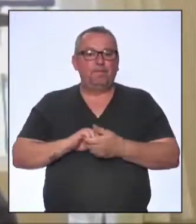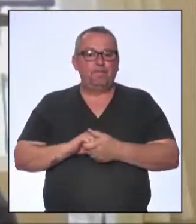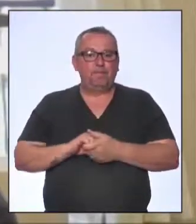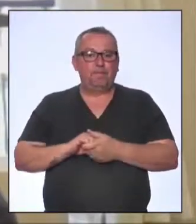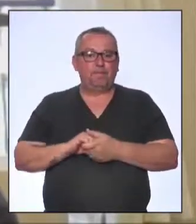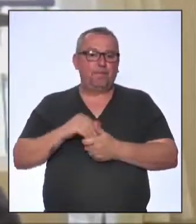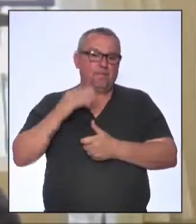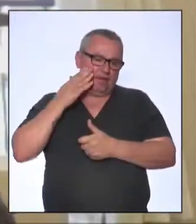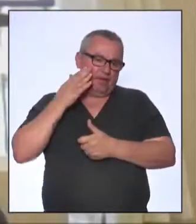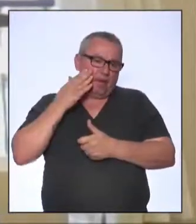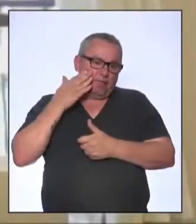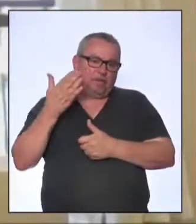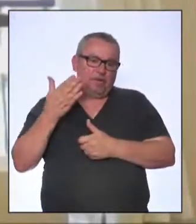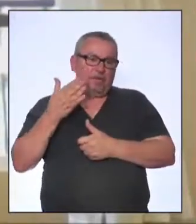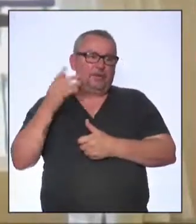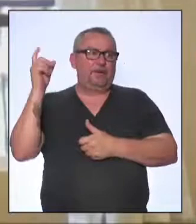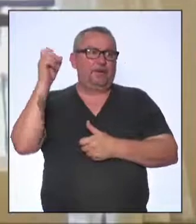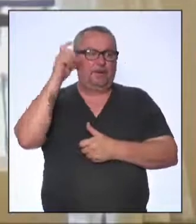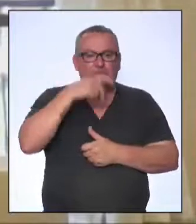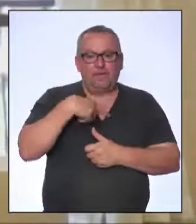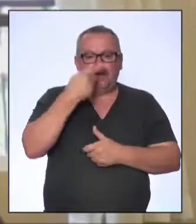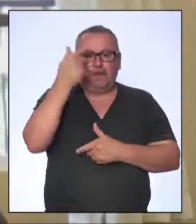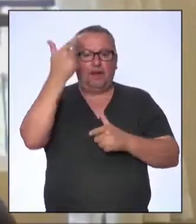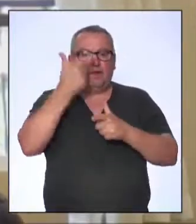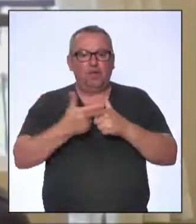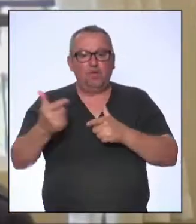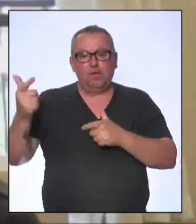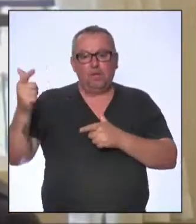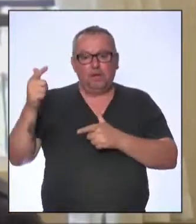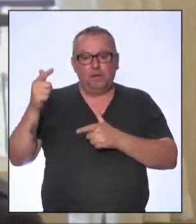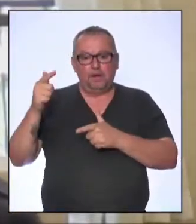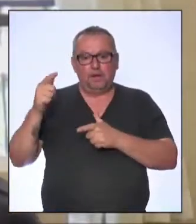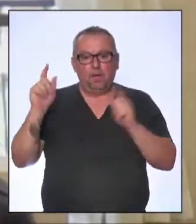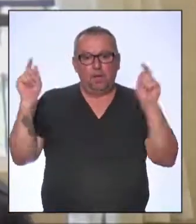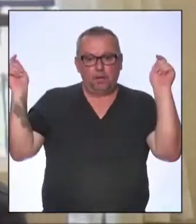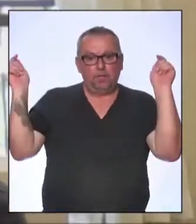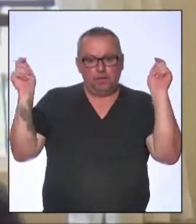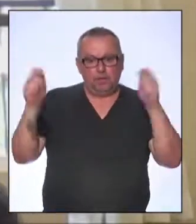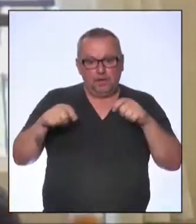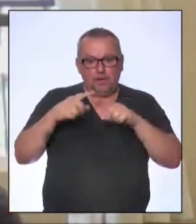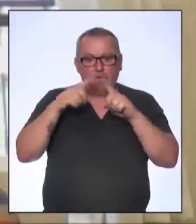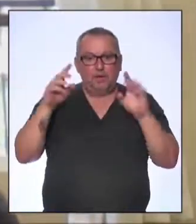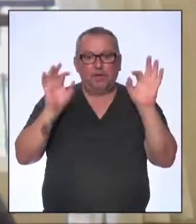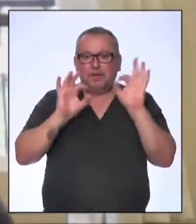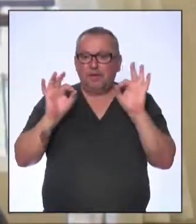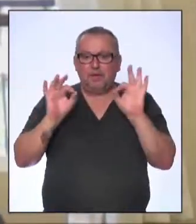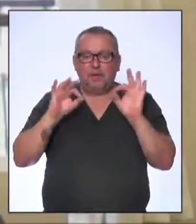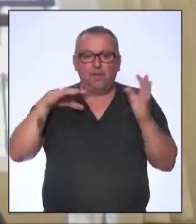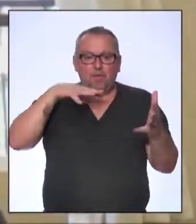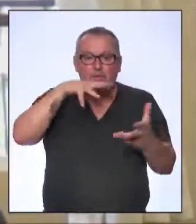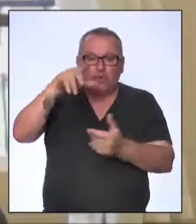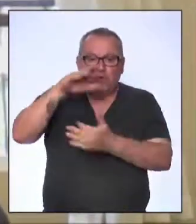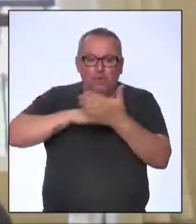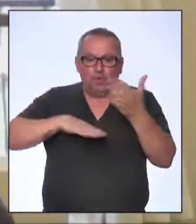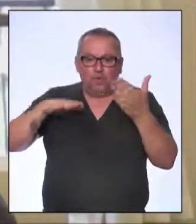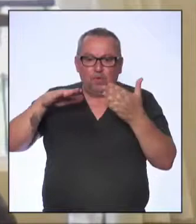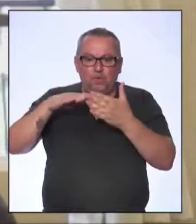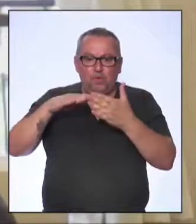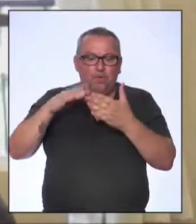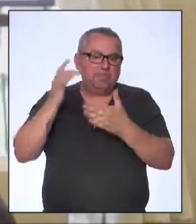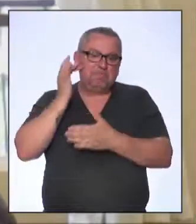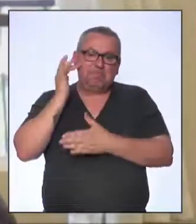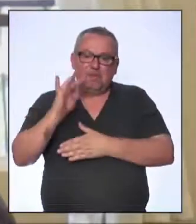Sabe, Raquel, é difícil a gente falar sobre o que poderia vir, porque o mundo inteiro é